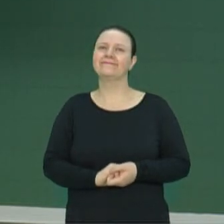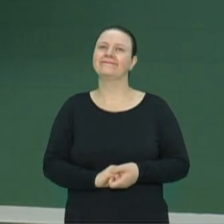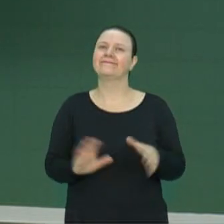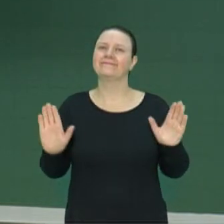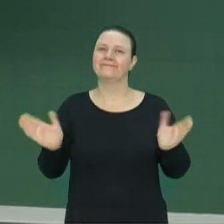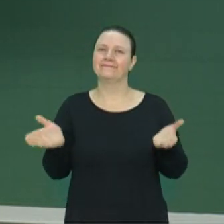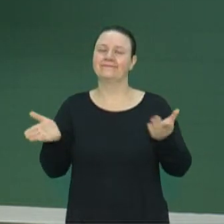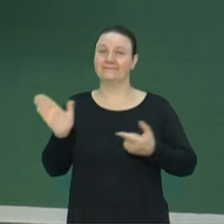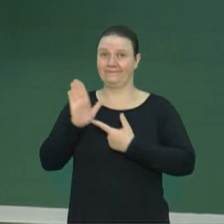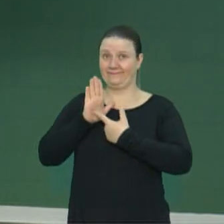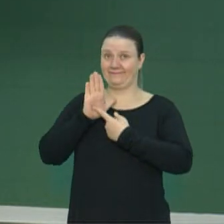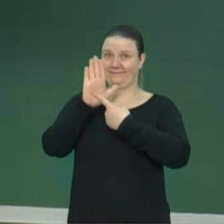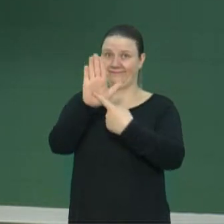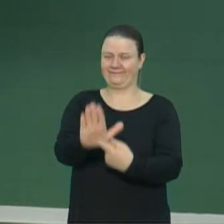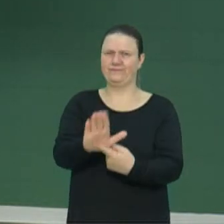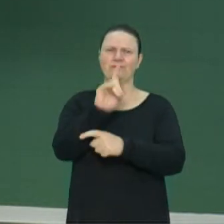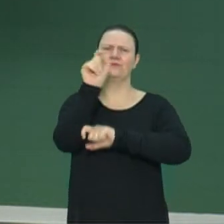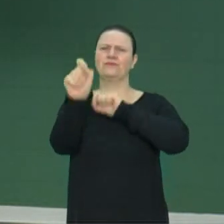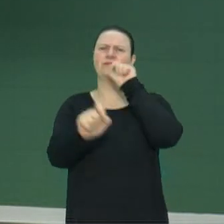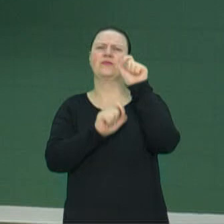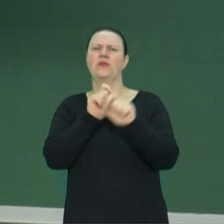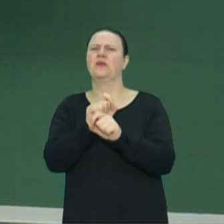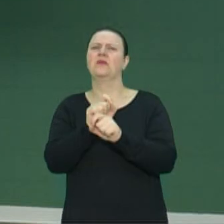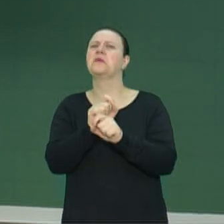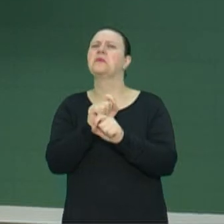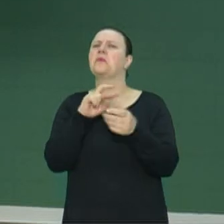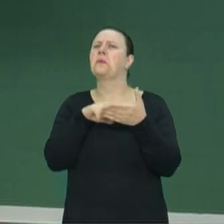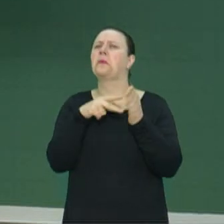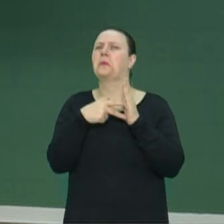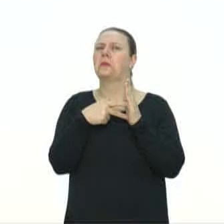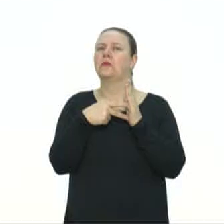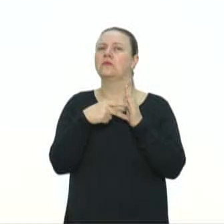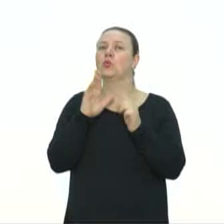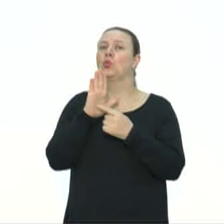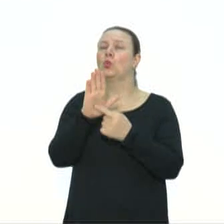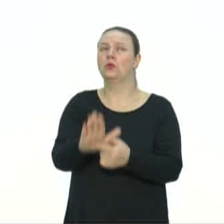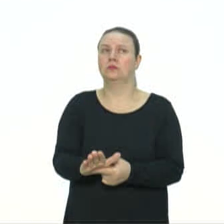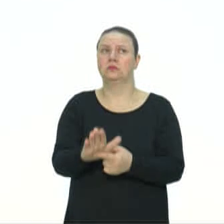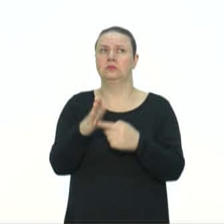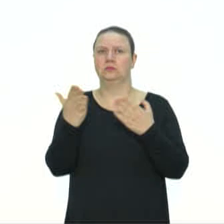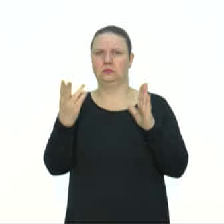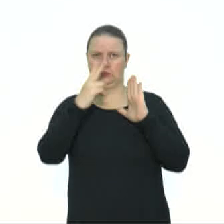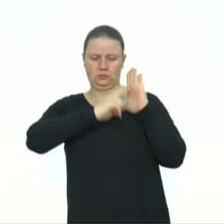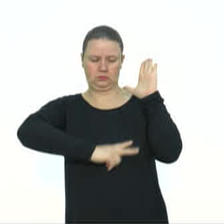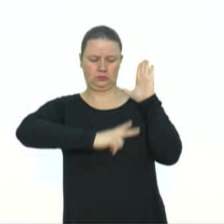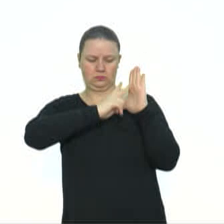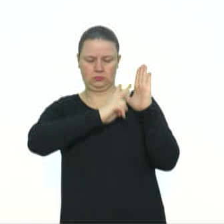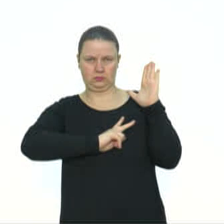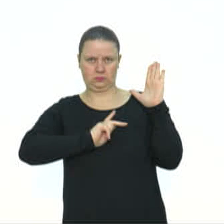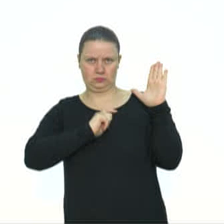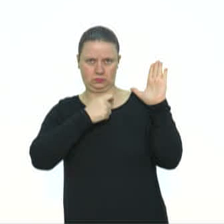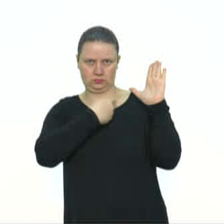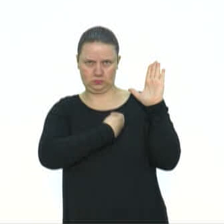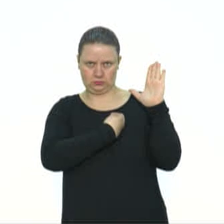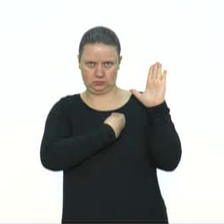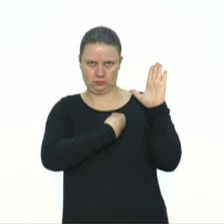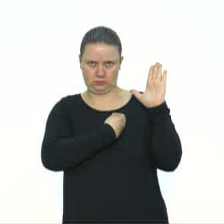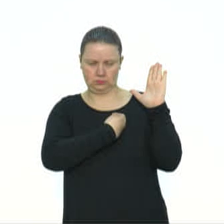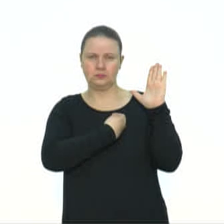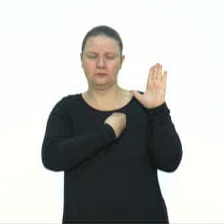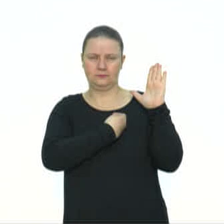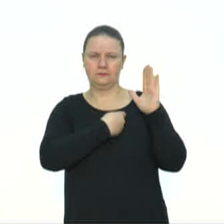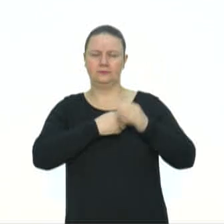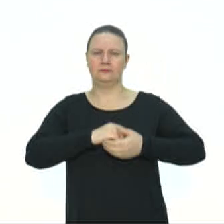Los demonstrativos. Que são los demonstrativos? Los demonstrativos são palavras variáveis